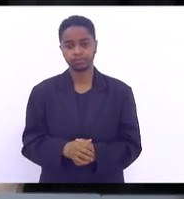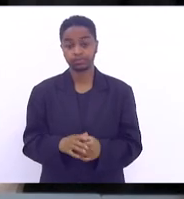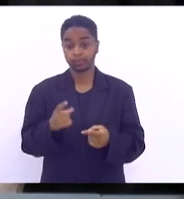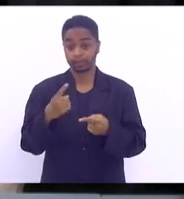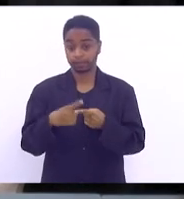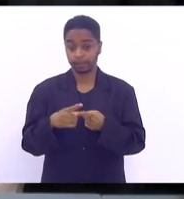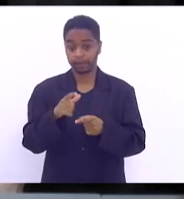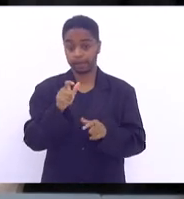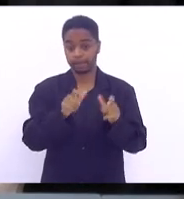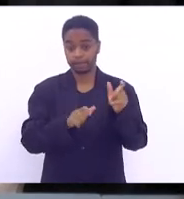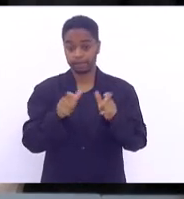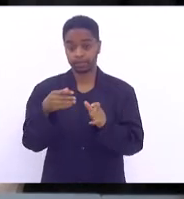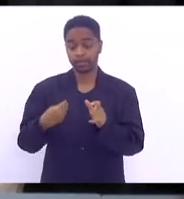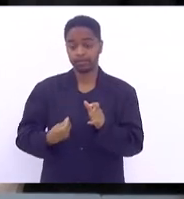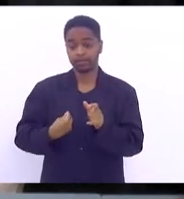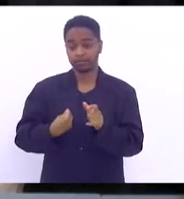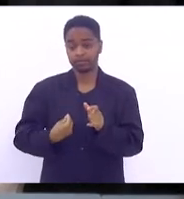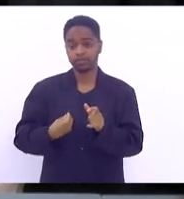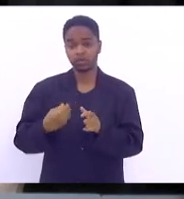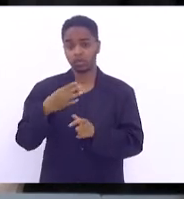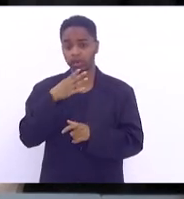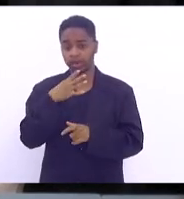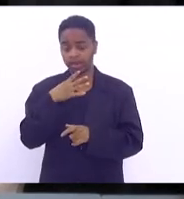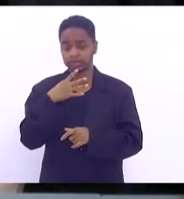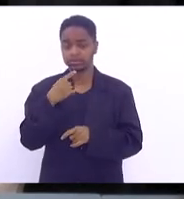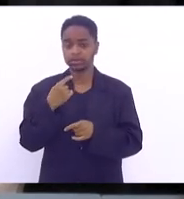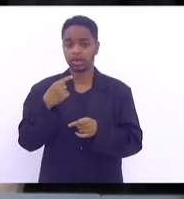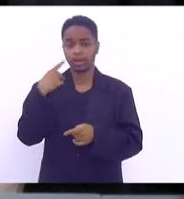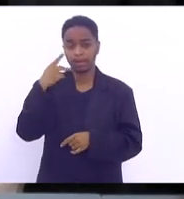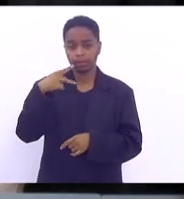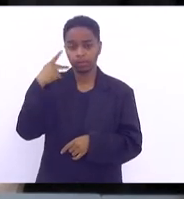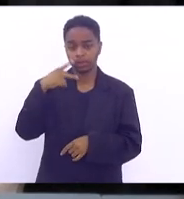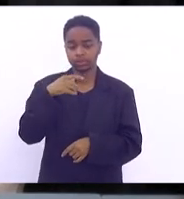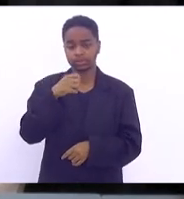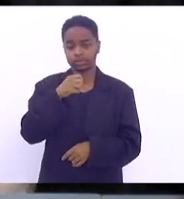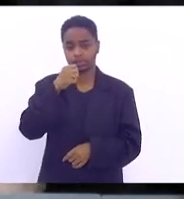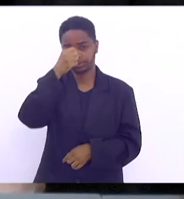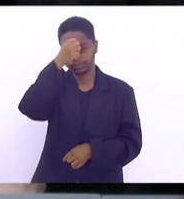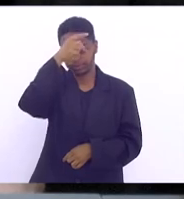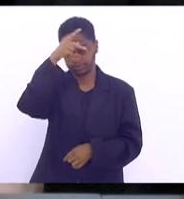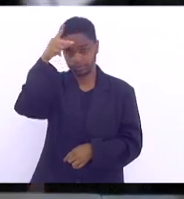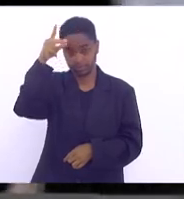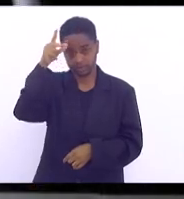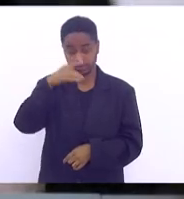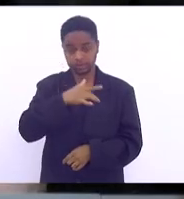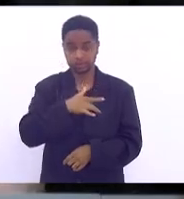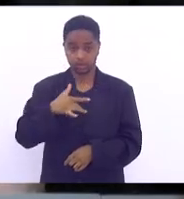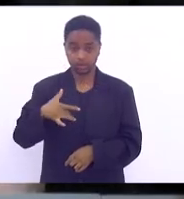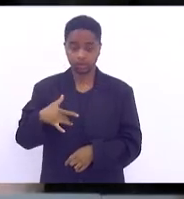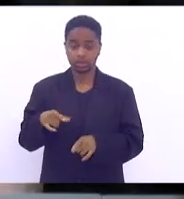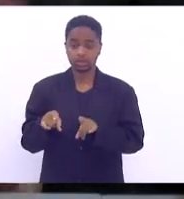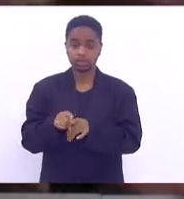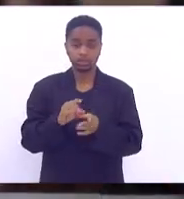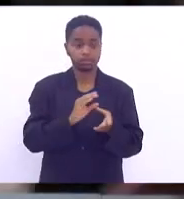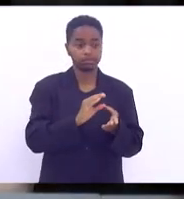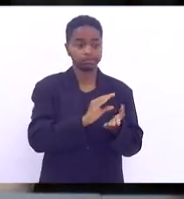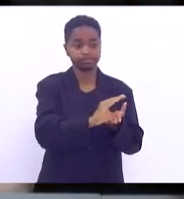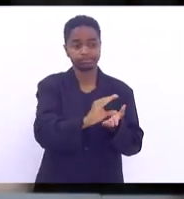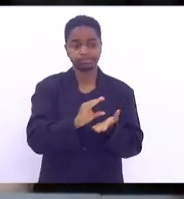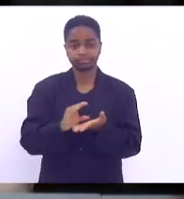vive as políticas municipais de saúde e as transferências da União e dos